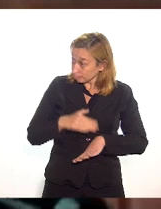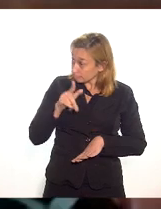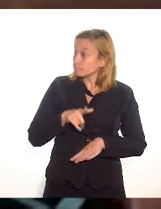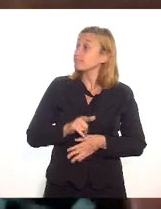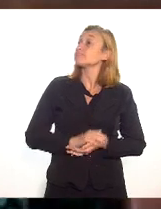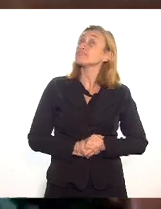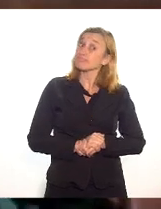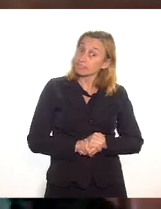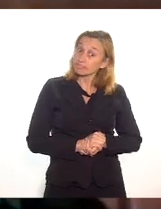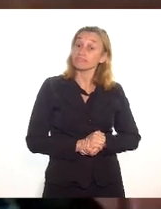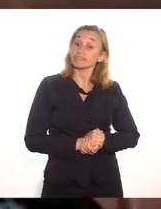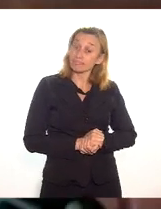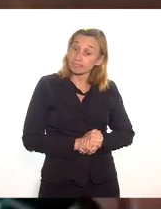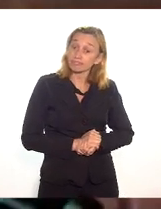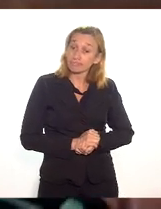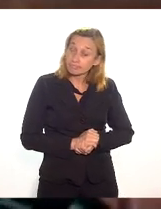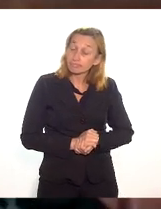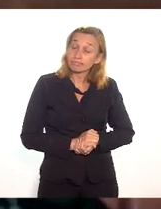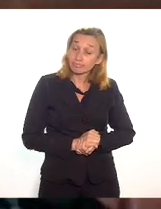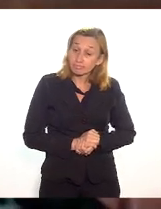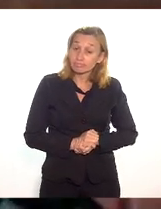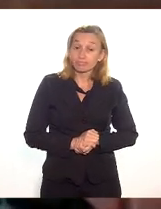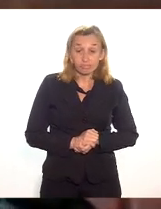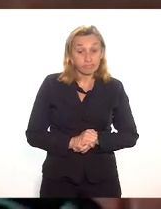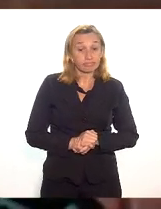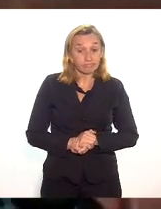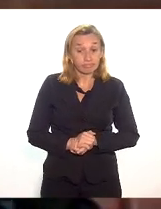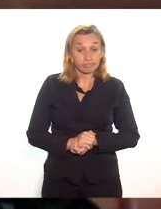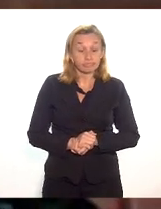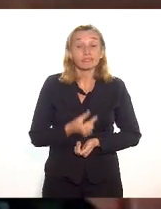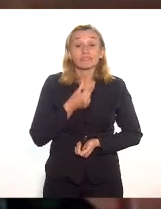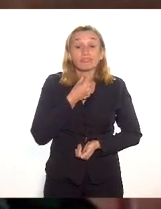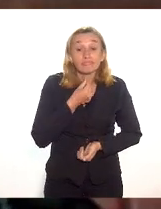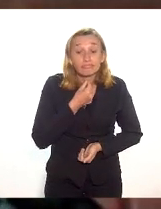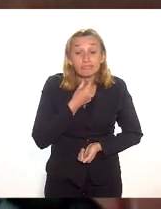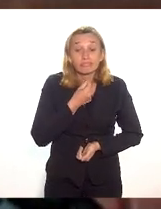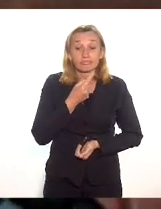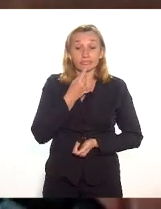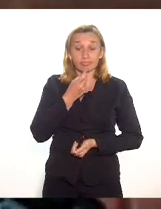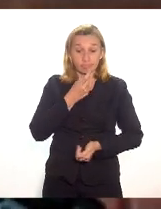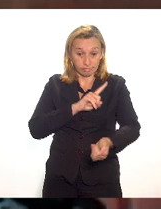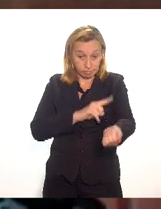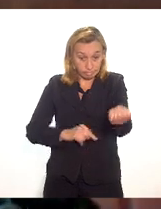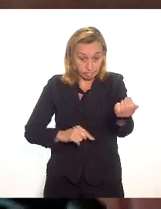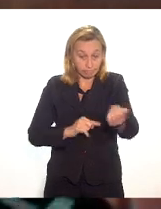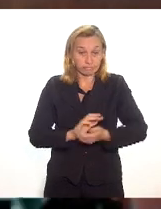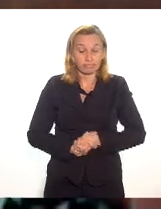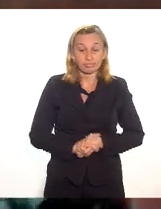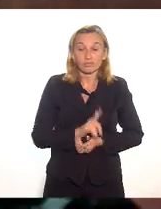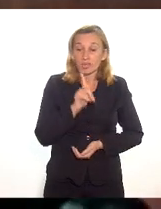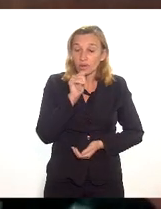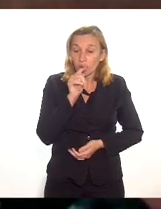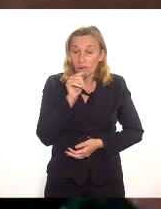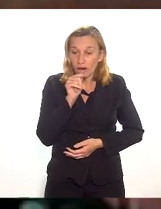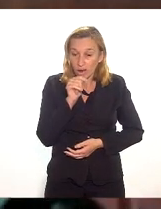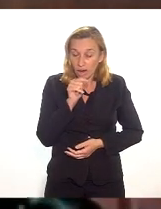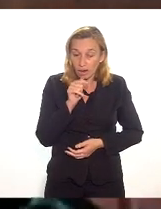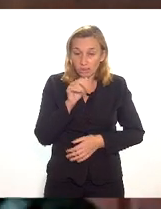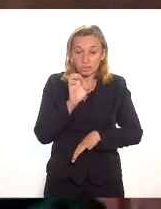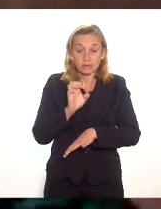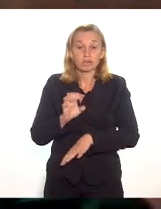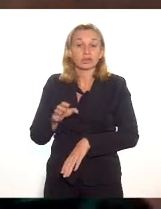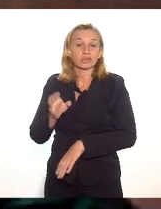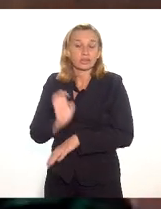sua sanha privatista e a sua sede com a água do povo do estado do